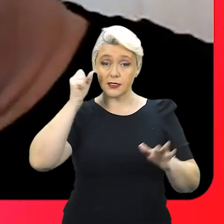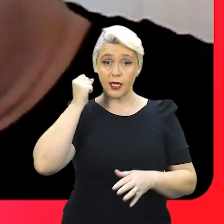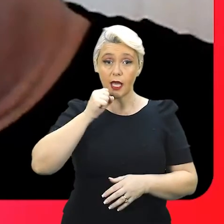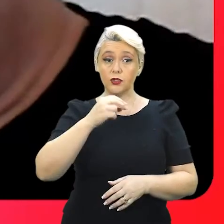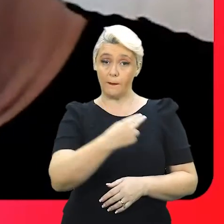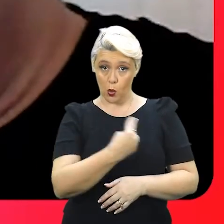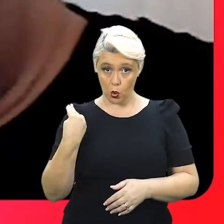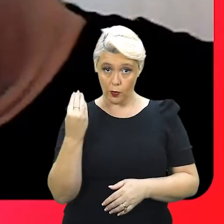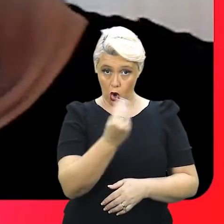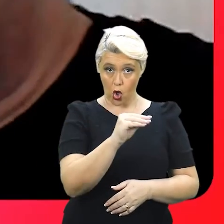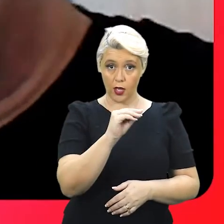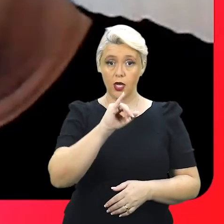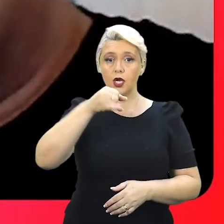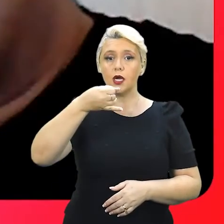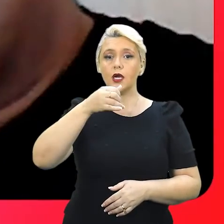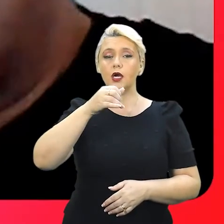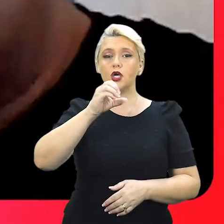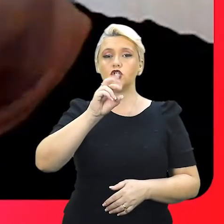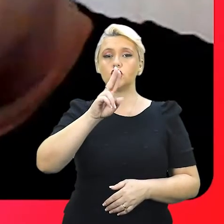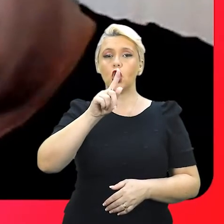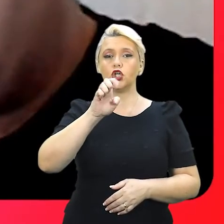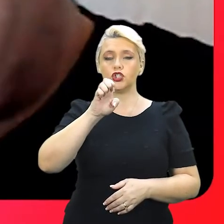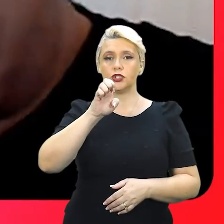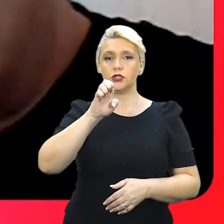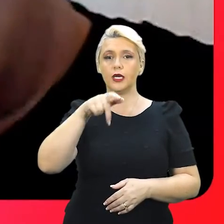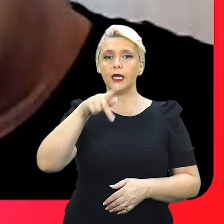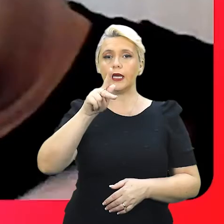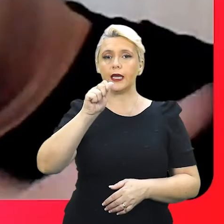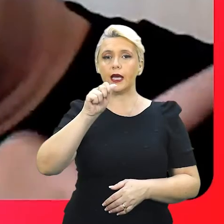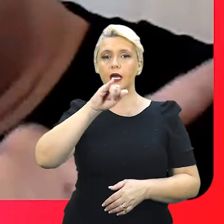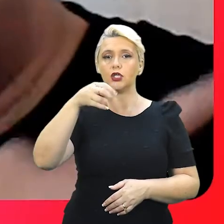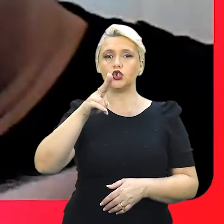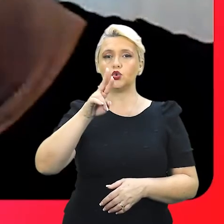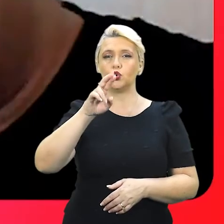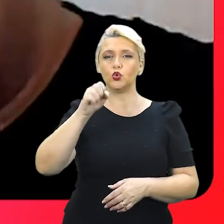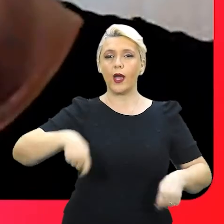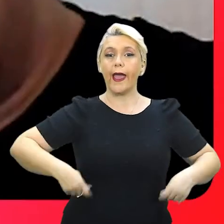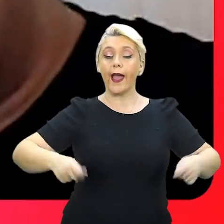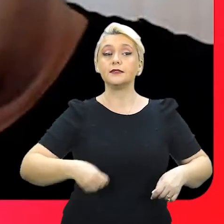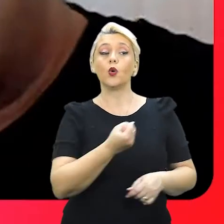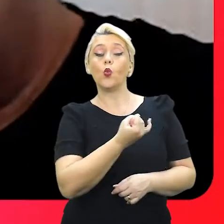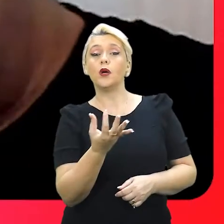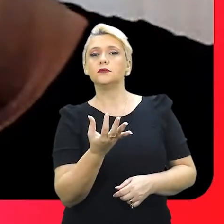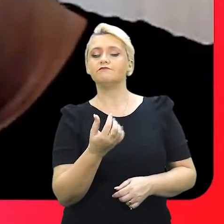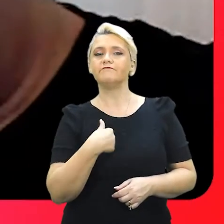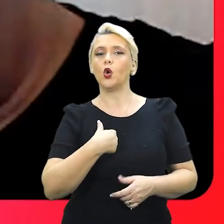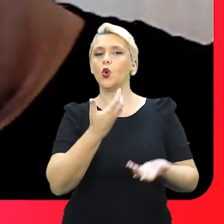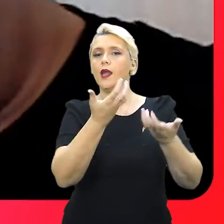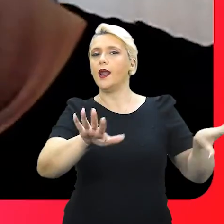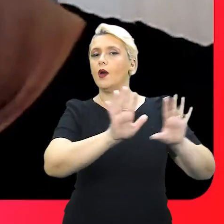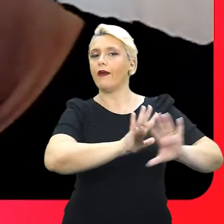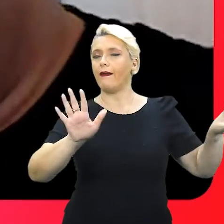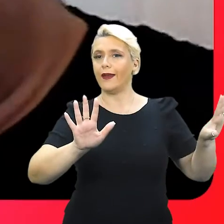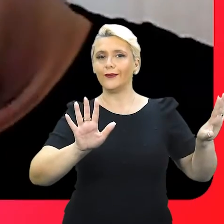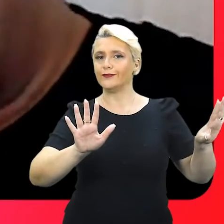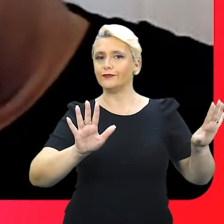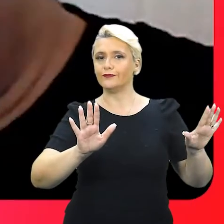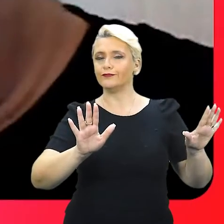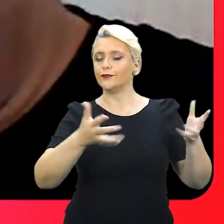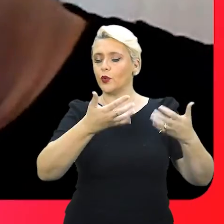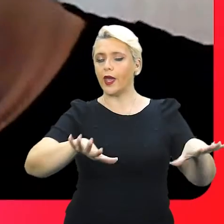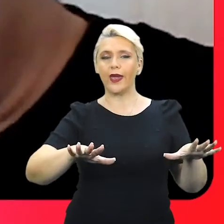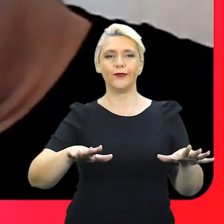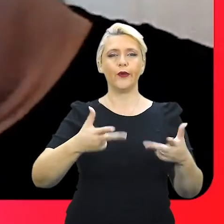lá, Jorge Cajuru, quanto custa? Eu custo zero, porque eu recuso 100% de todos os privilégios que o senador tem, de todas